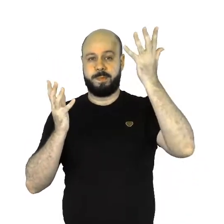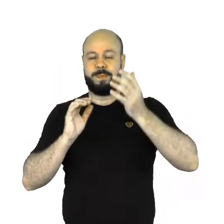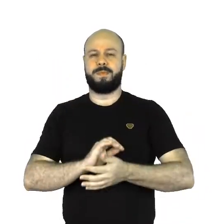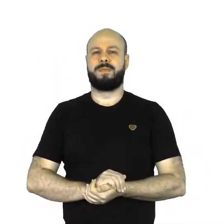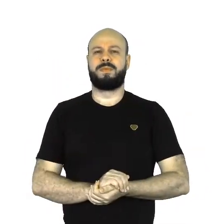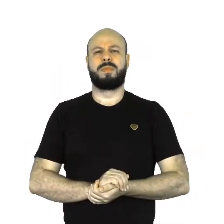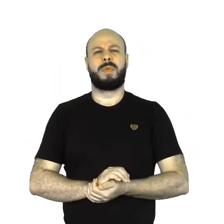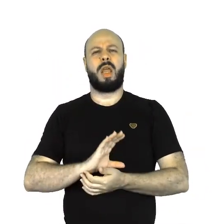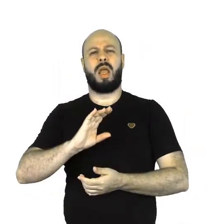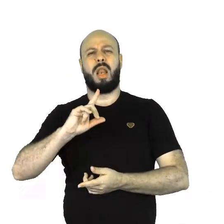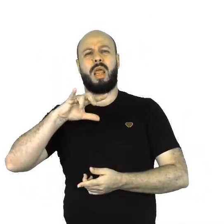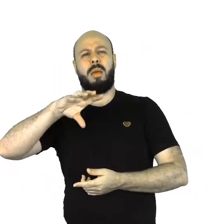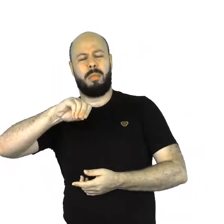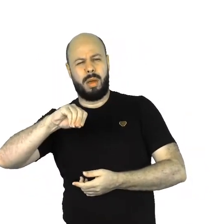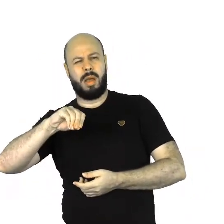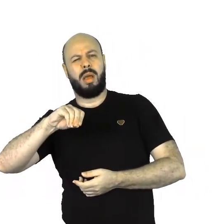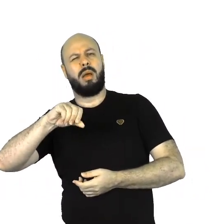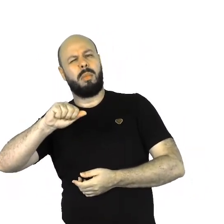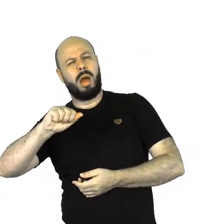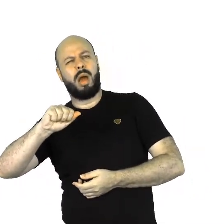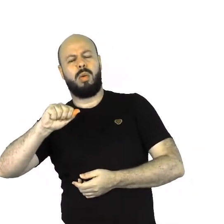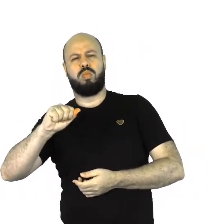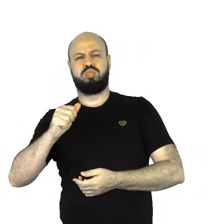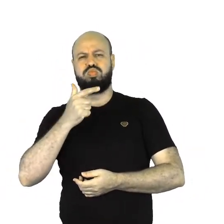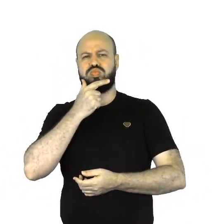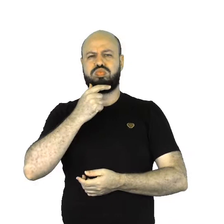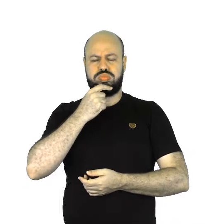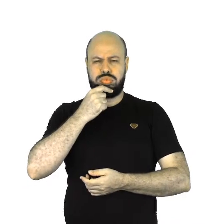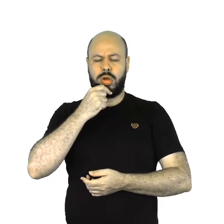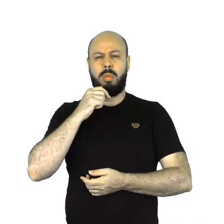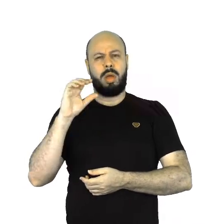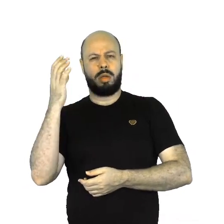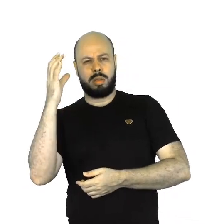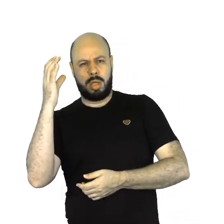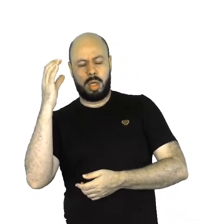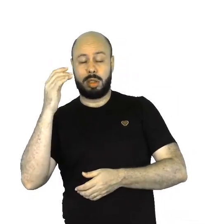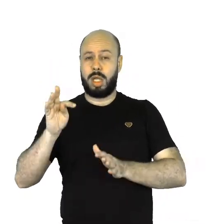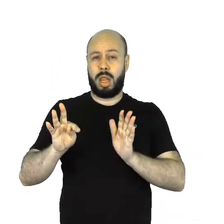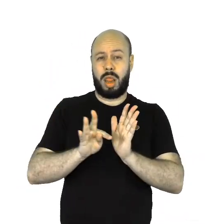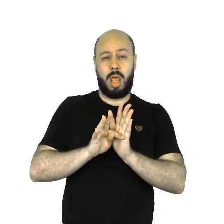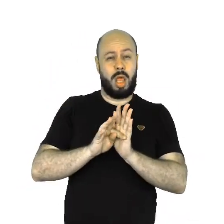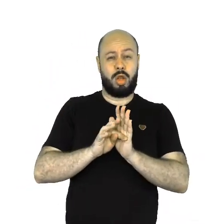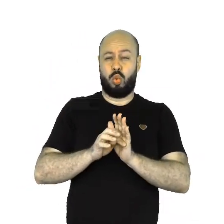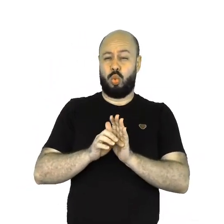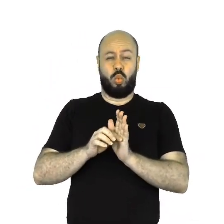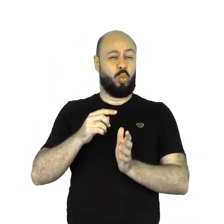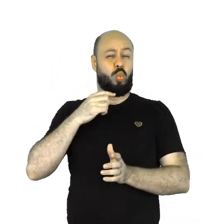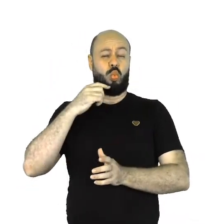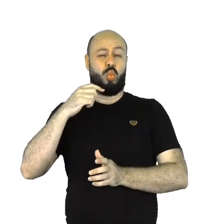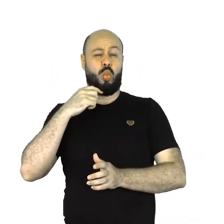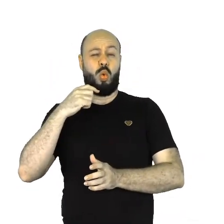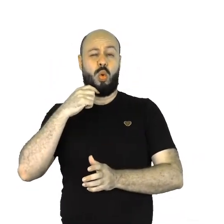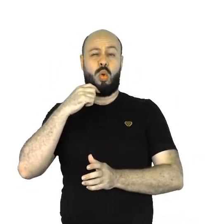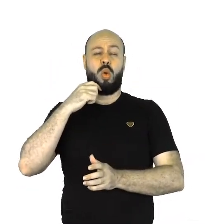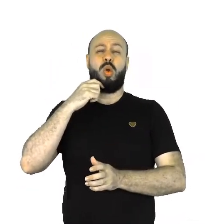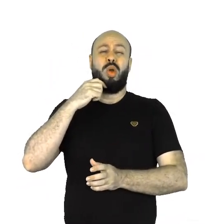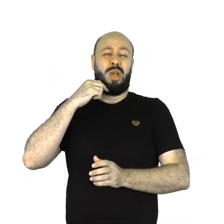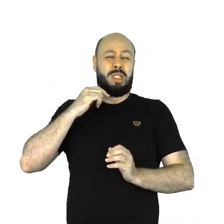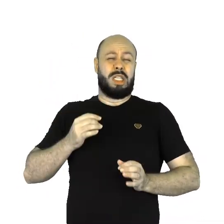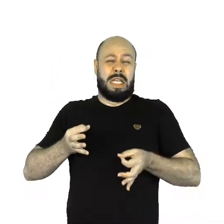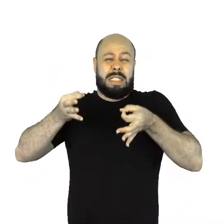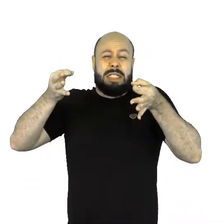é algo que o ser humano e as técnicas do ser humano e a ciência ainda não conseguiu de maneira